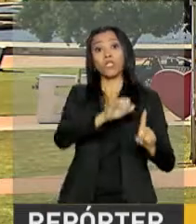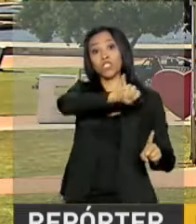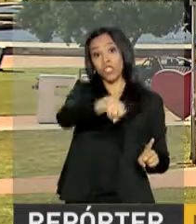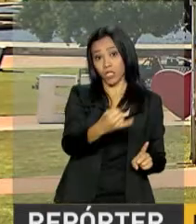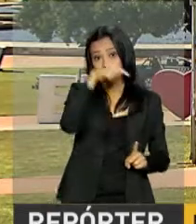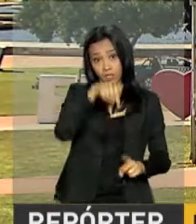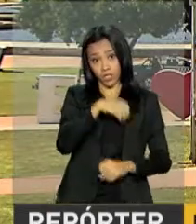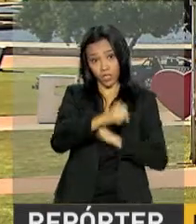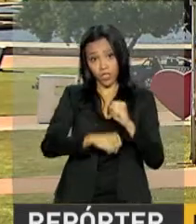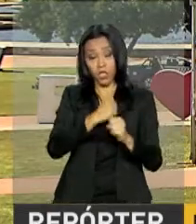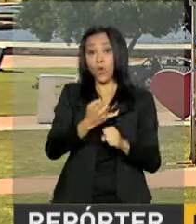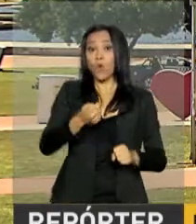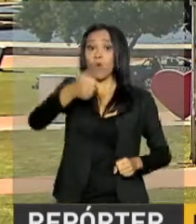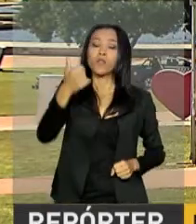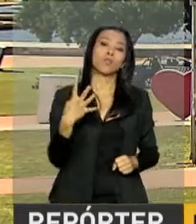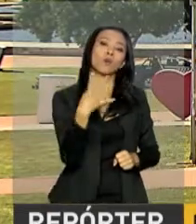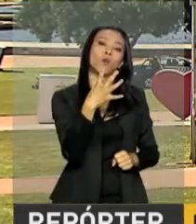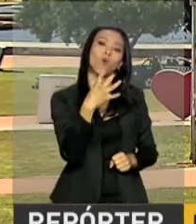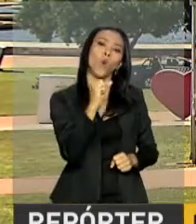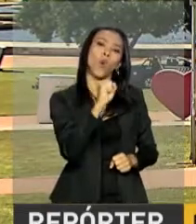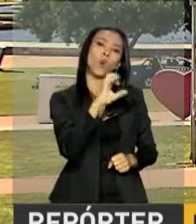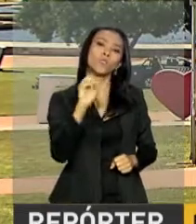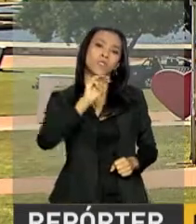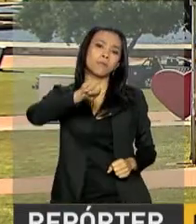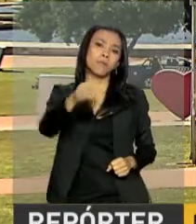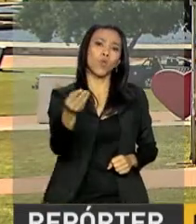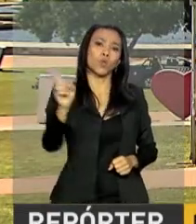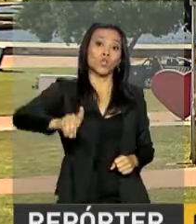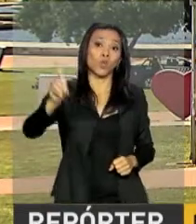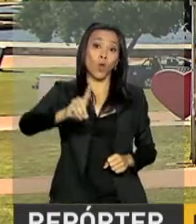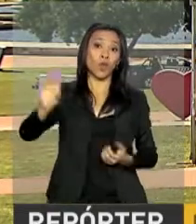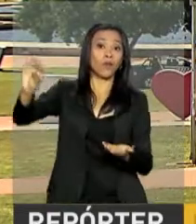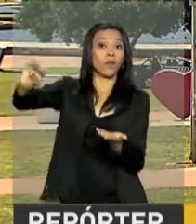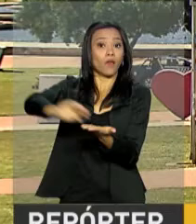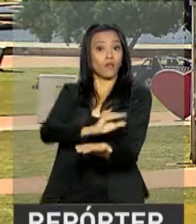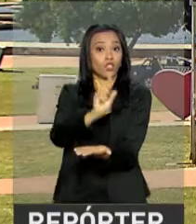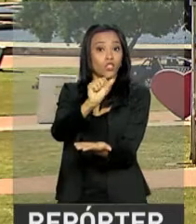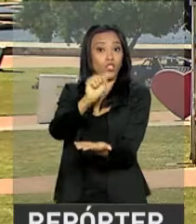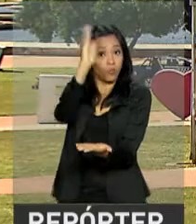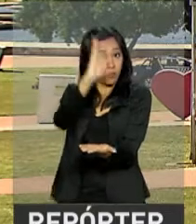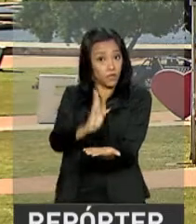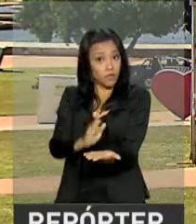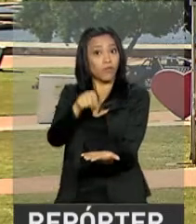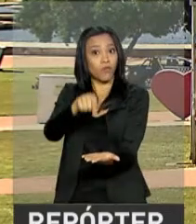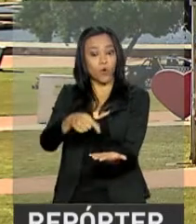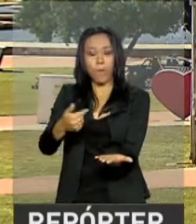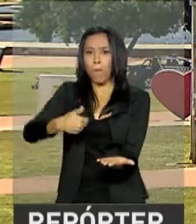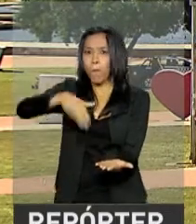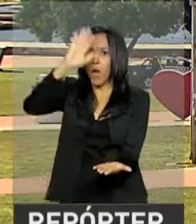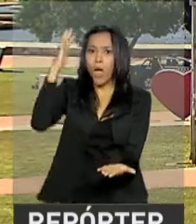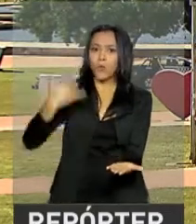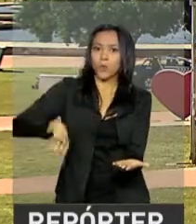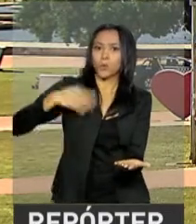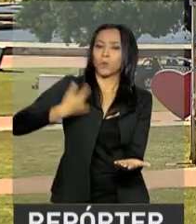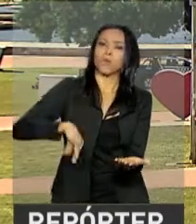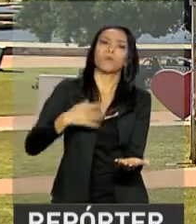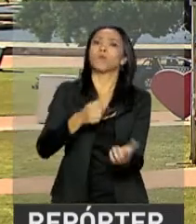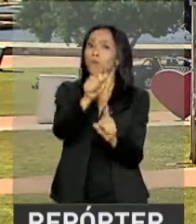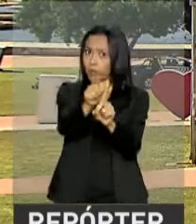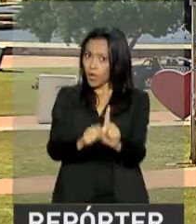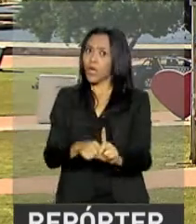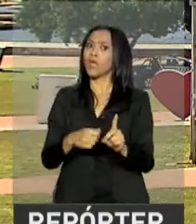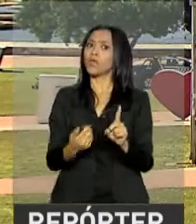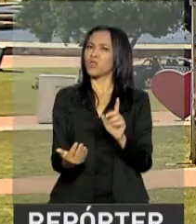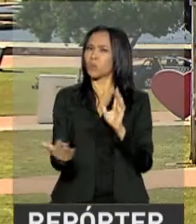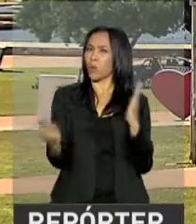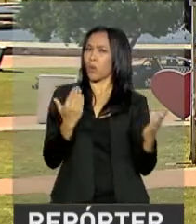quase 800 milhões de dólares entraram no Brasil por meio do turismo. Foi o maior gasto de visitantes estrangeiros para o mês